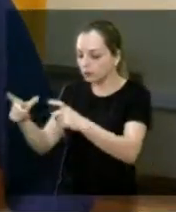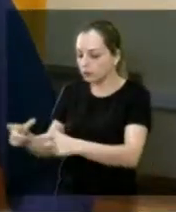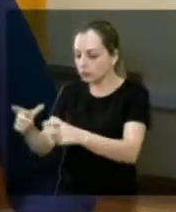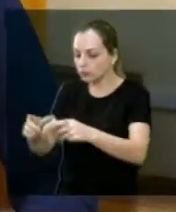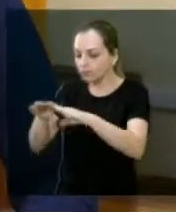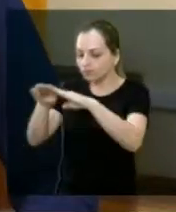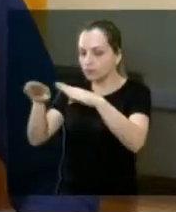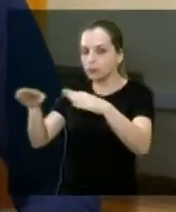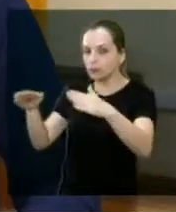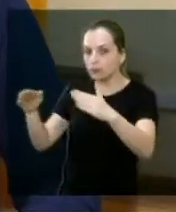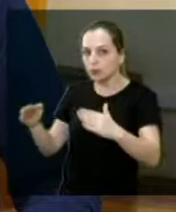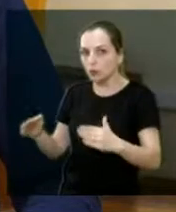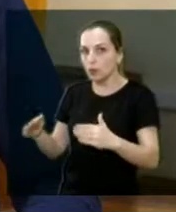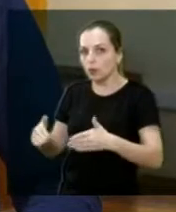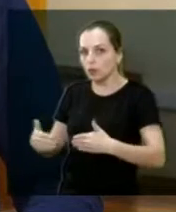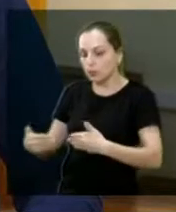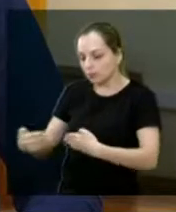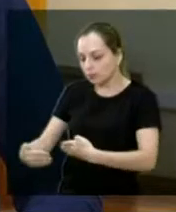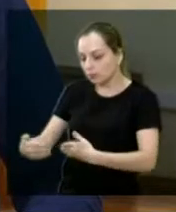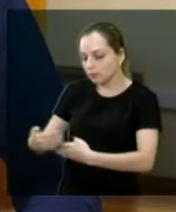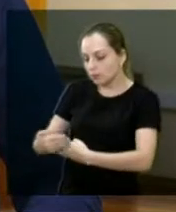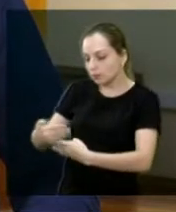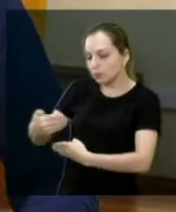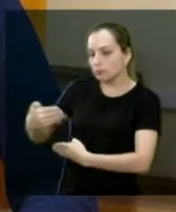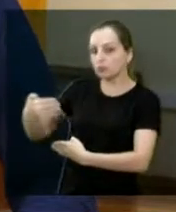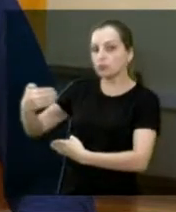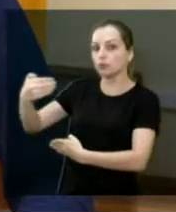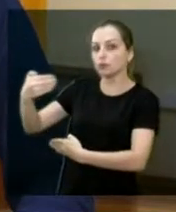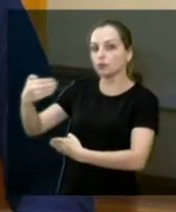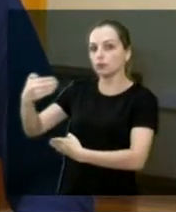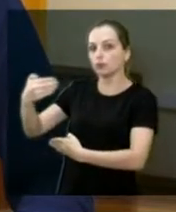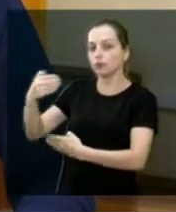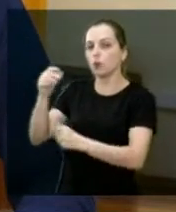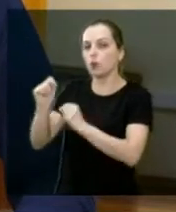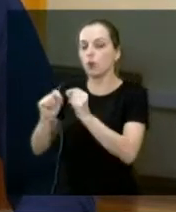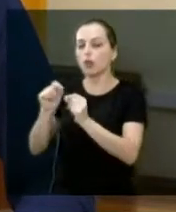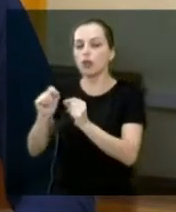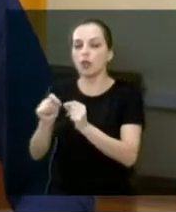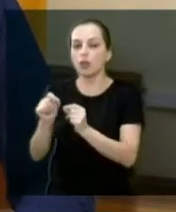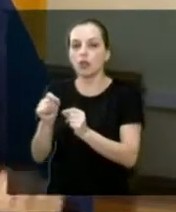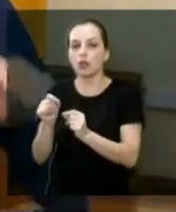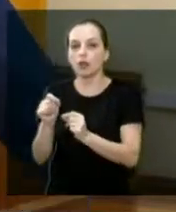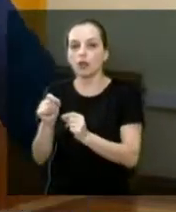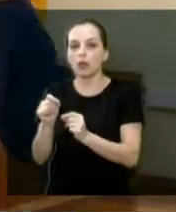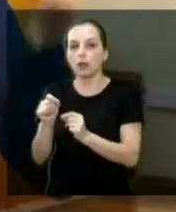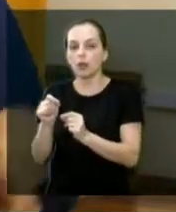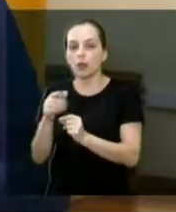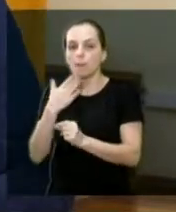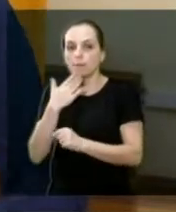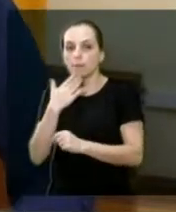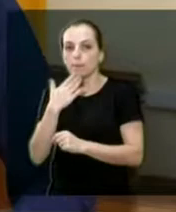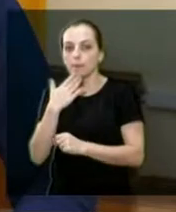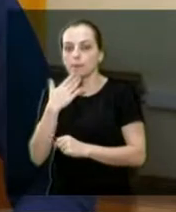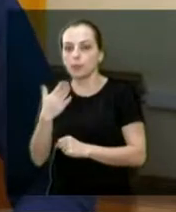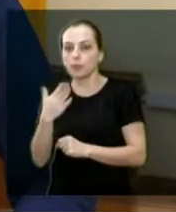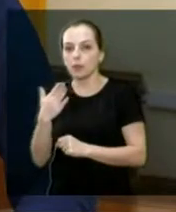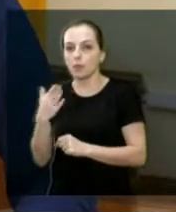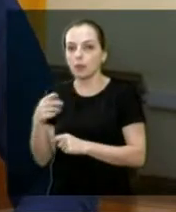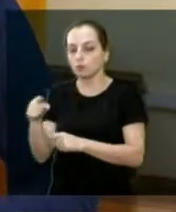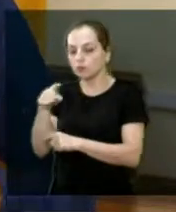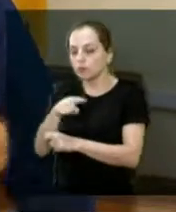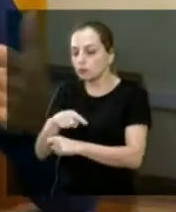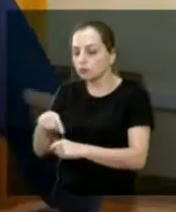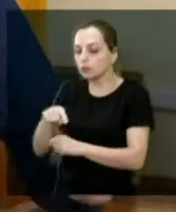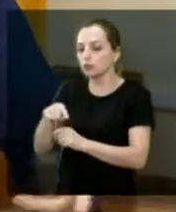barracão e tinha uma parede enorme. O que ele quis fazer? Ele mandou desenhar vários ciclos, 1,